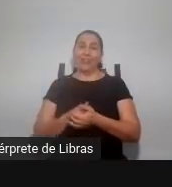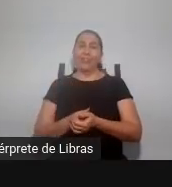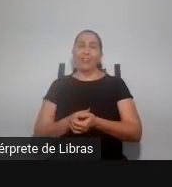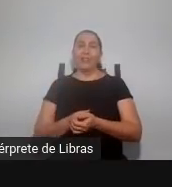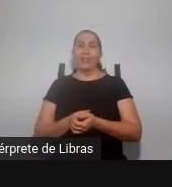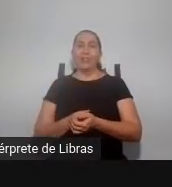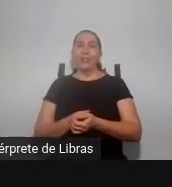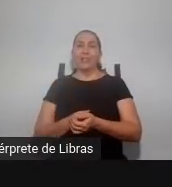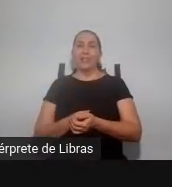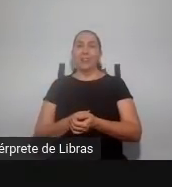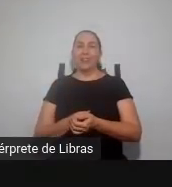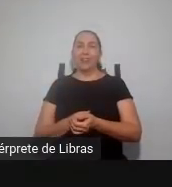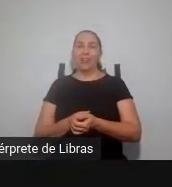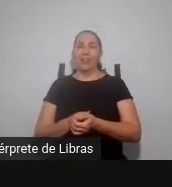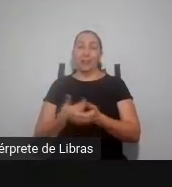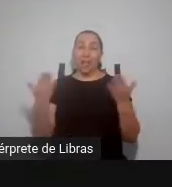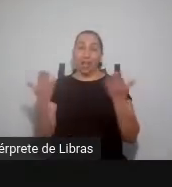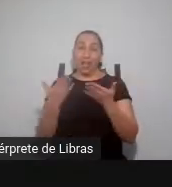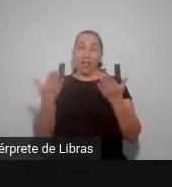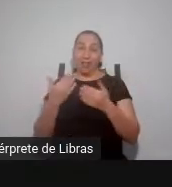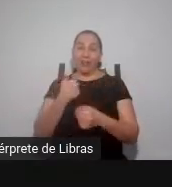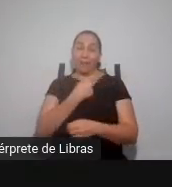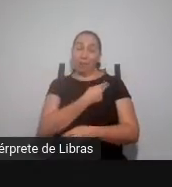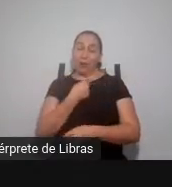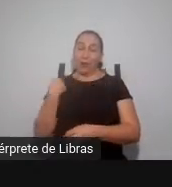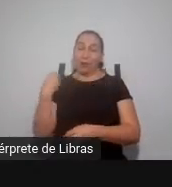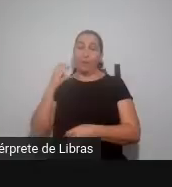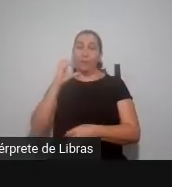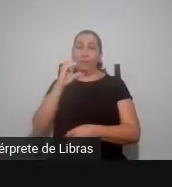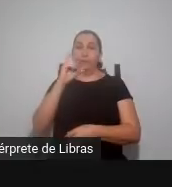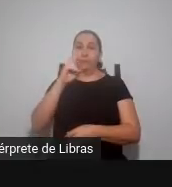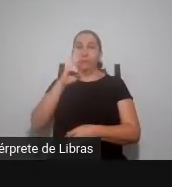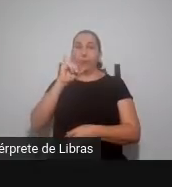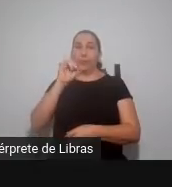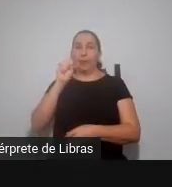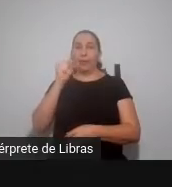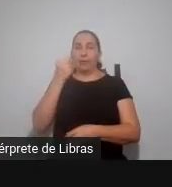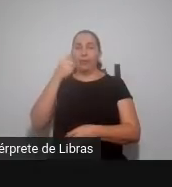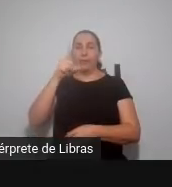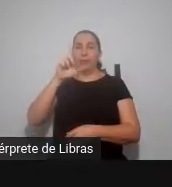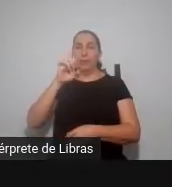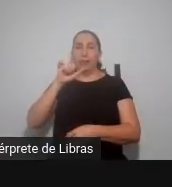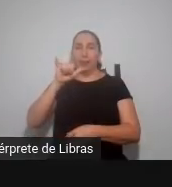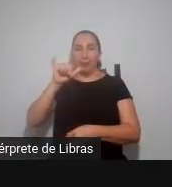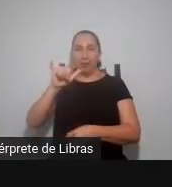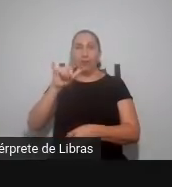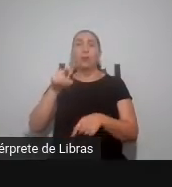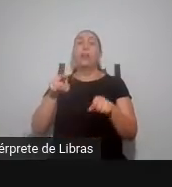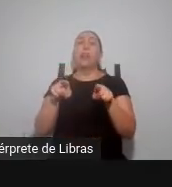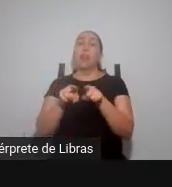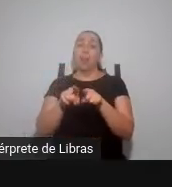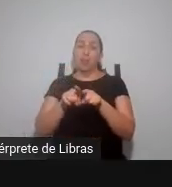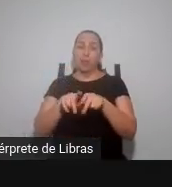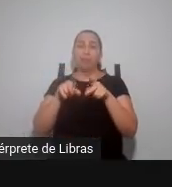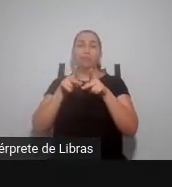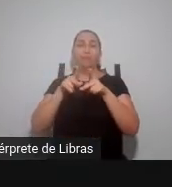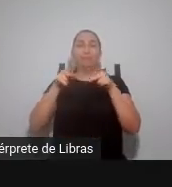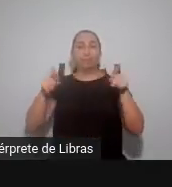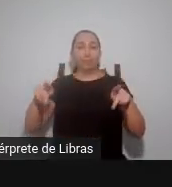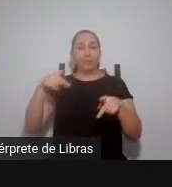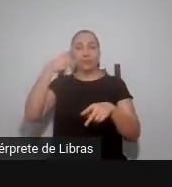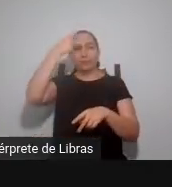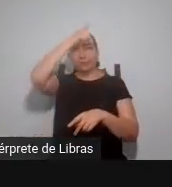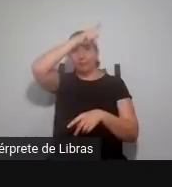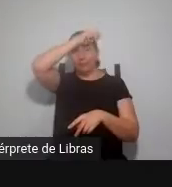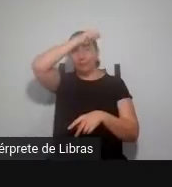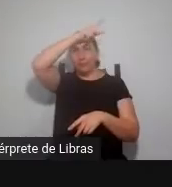Mas vou falar agora, Crisley, né? E eu sou professora da FUMEC, mas sou também professora da Rede Municipal de Ensino. Então, à